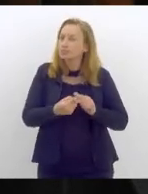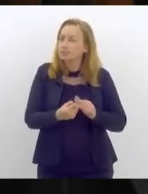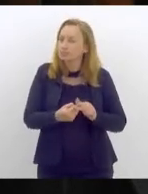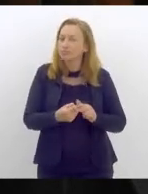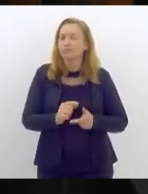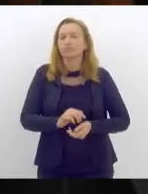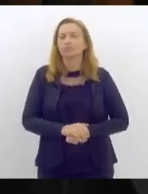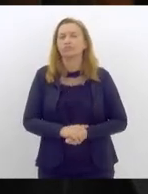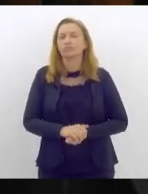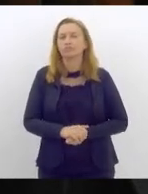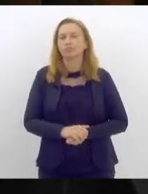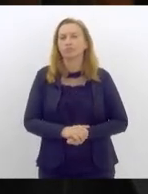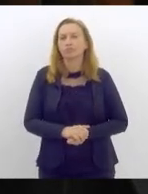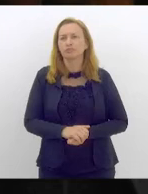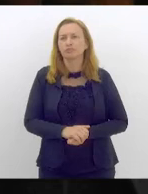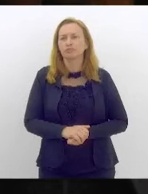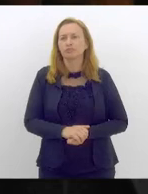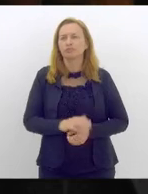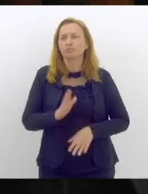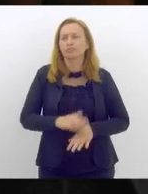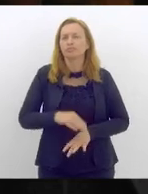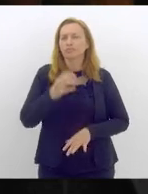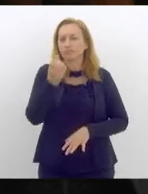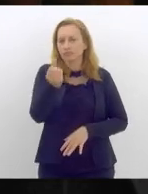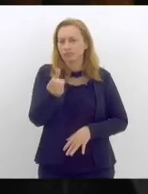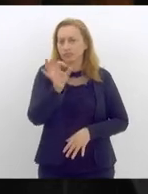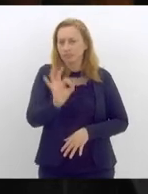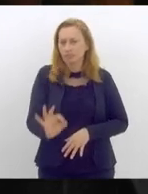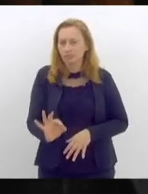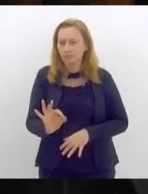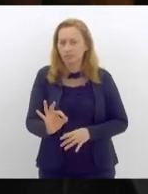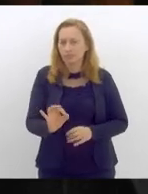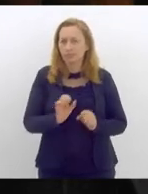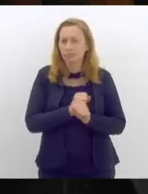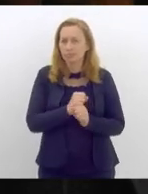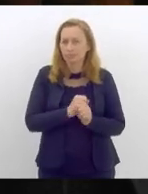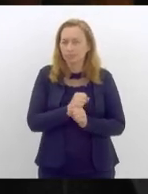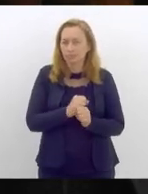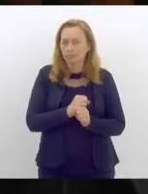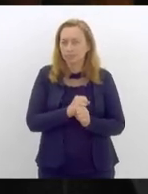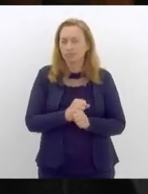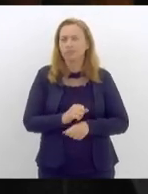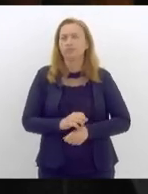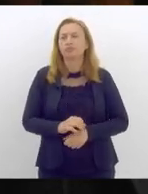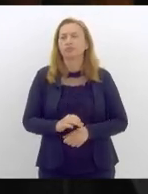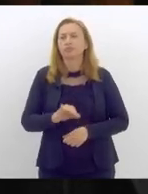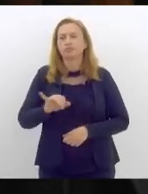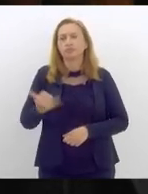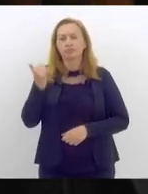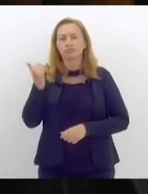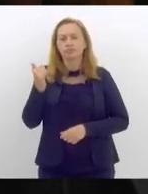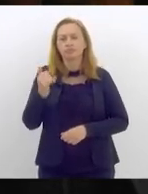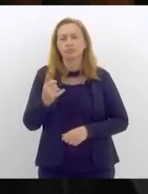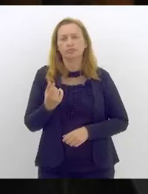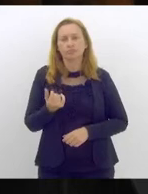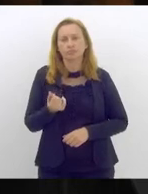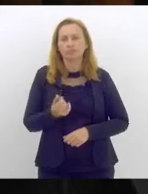monetária mas 6% ao ano de taxa de juros